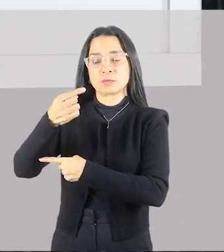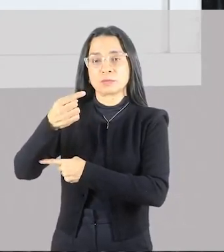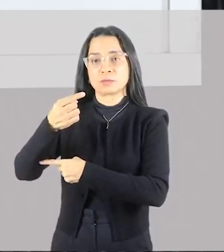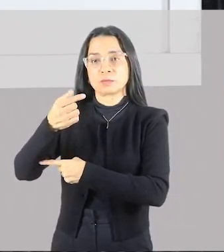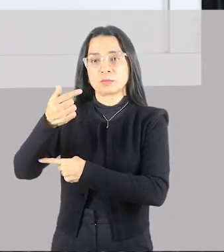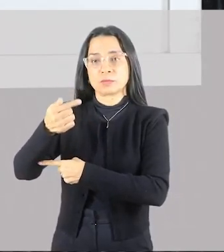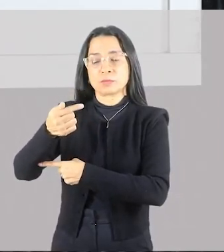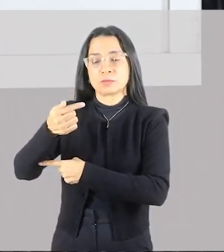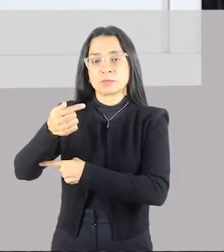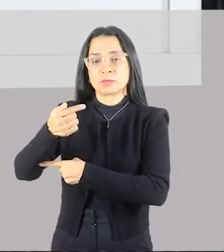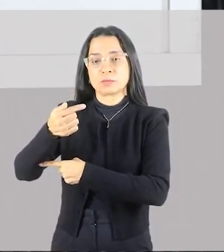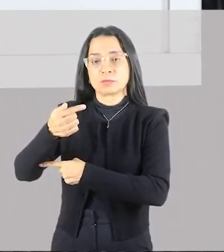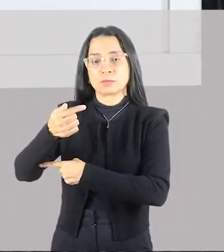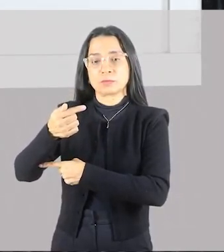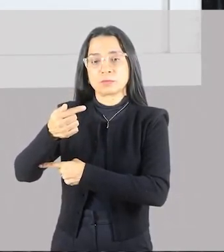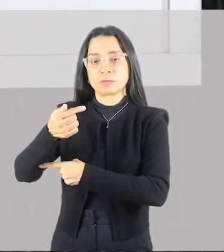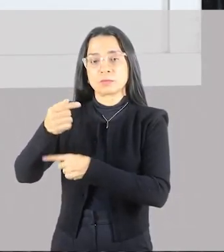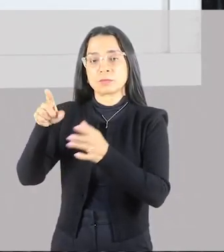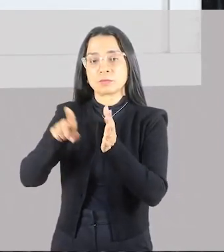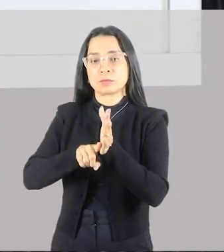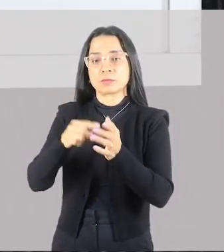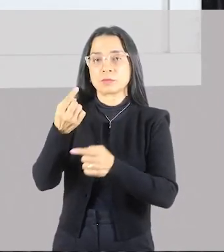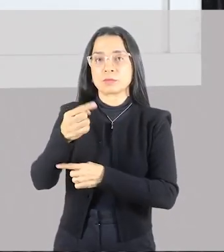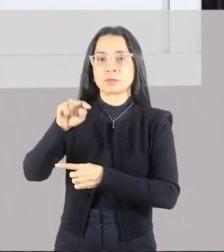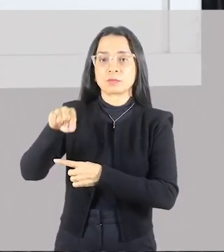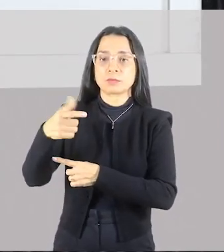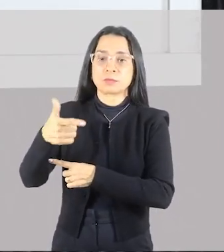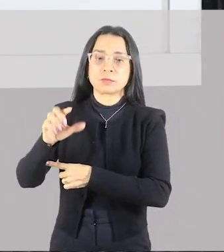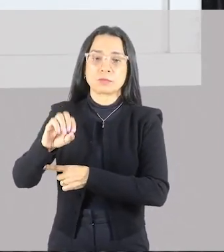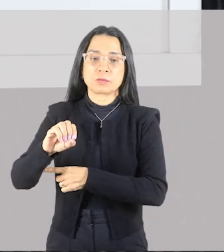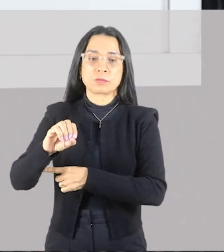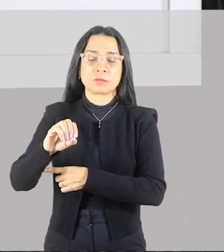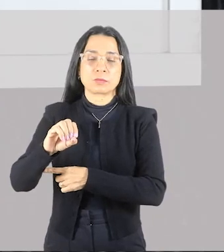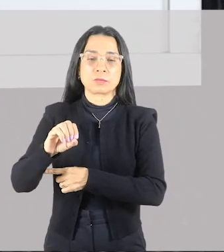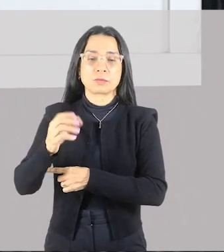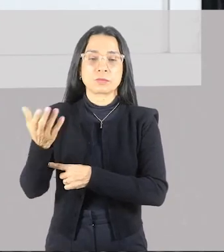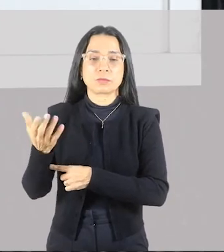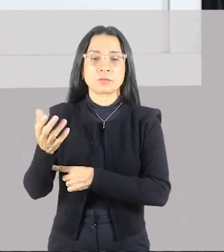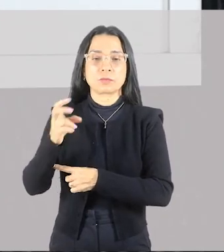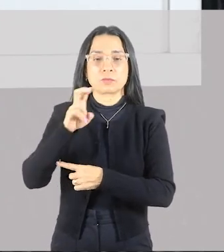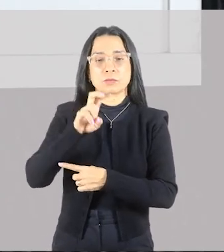menos 1,20. Ou seja,